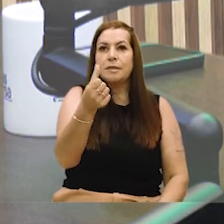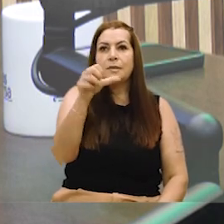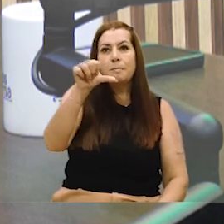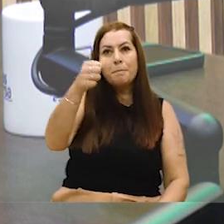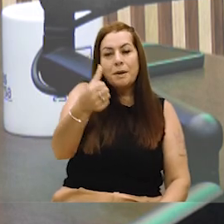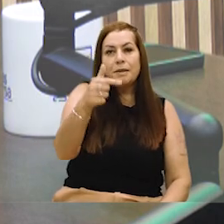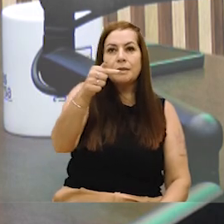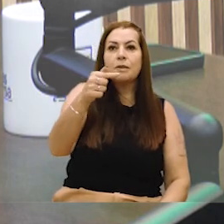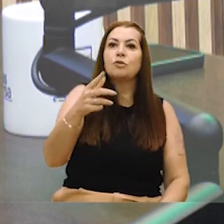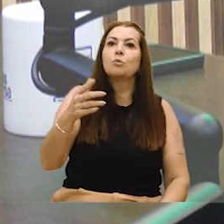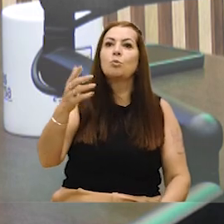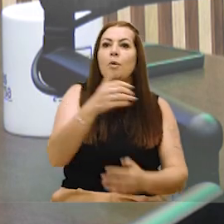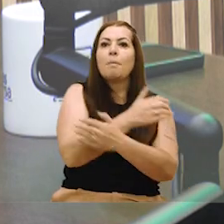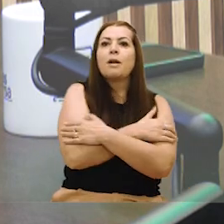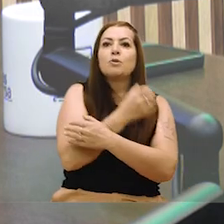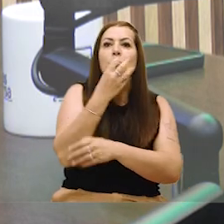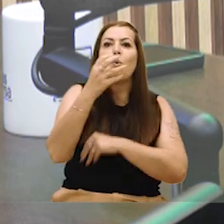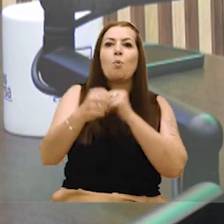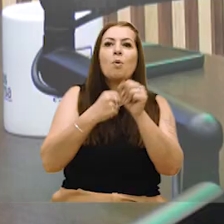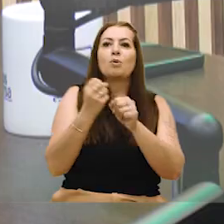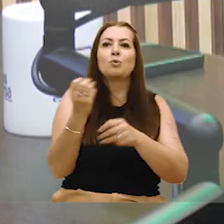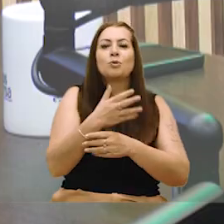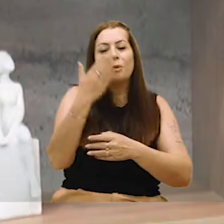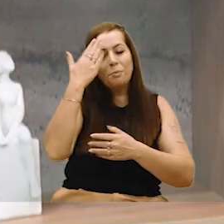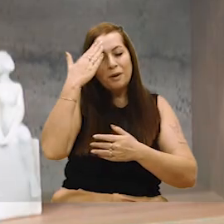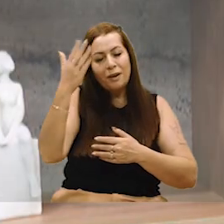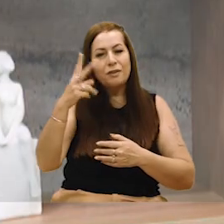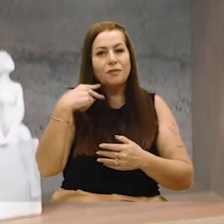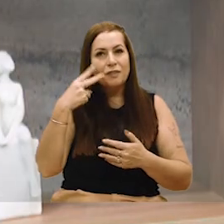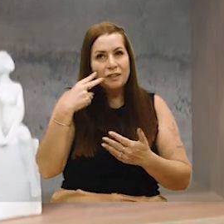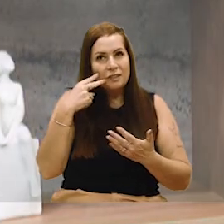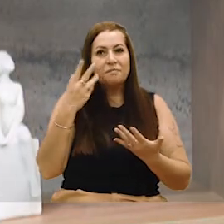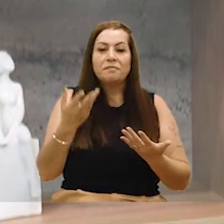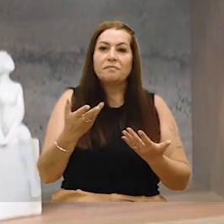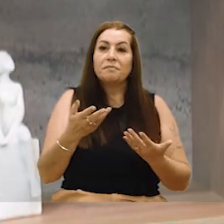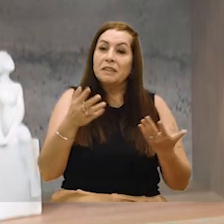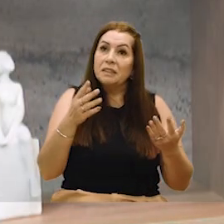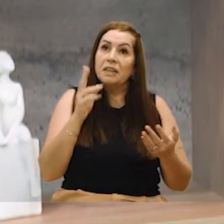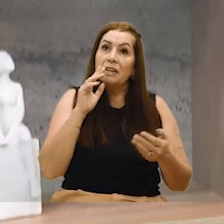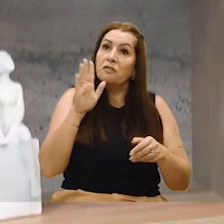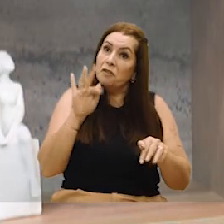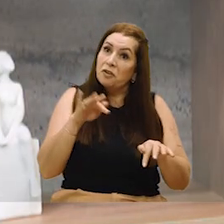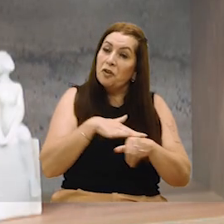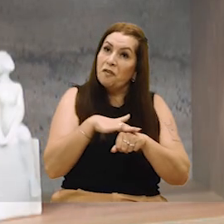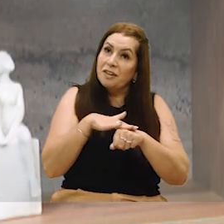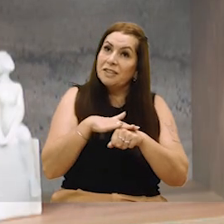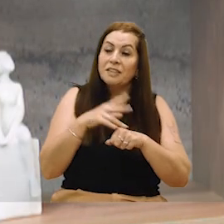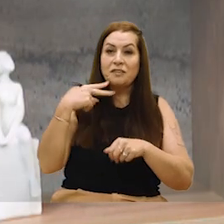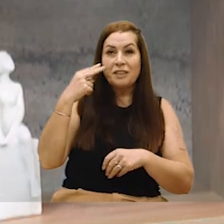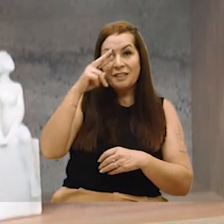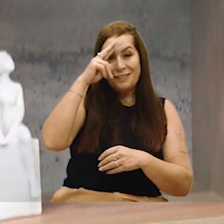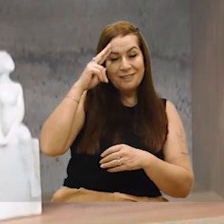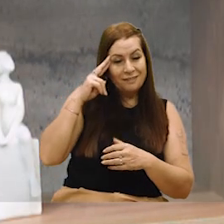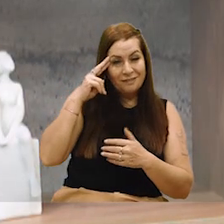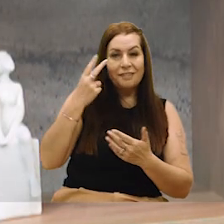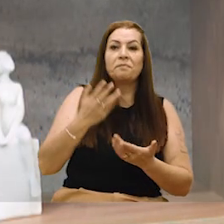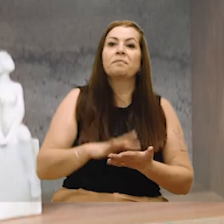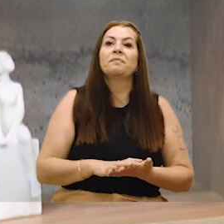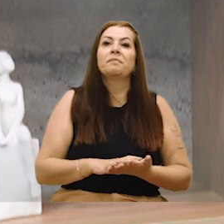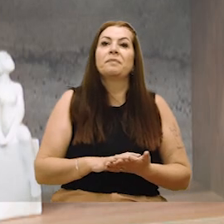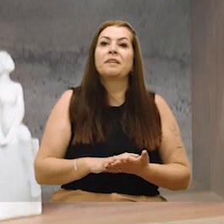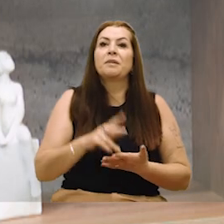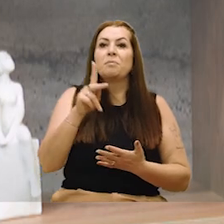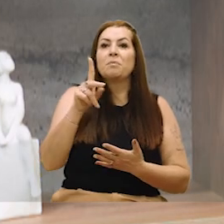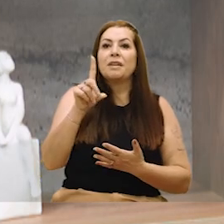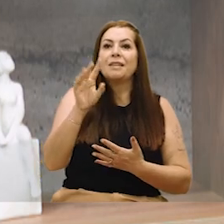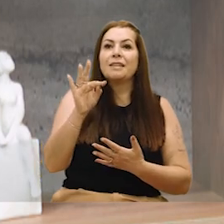3218-1667. Um abraço e um bom ano a todos. Mais uma vez, muito obrigado, vereador. Acabamos de conversar, então, com o vereador